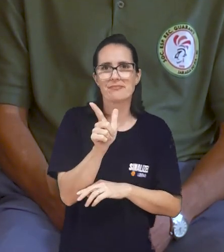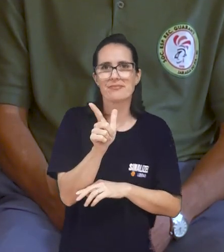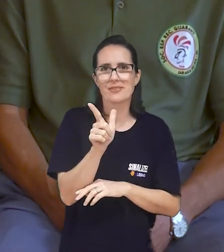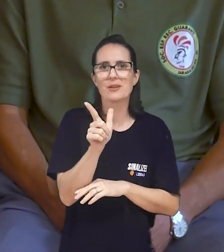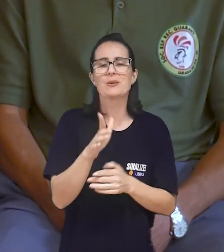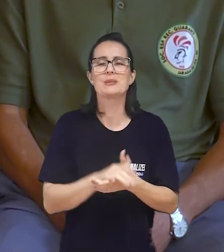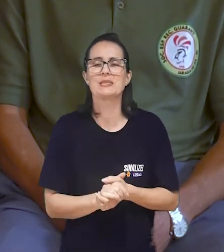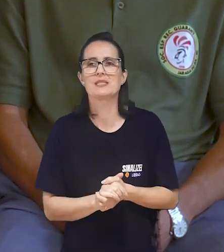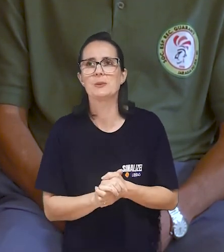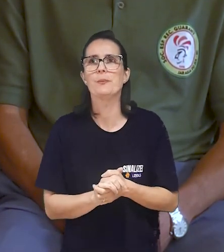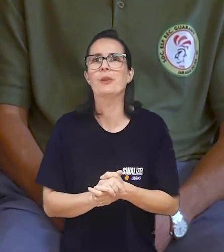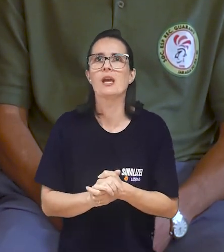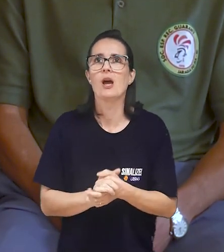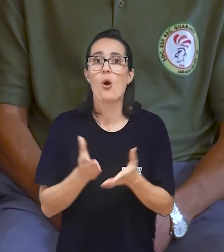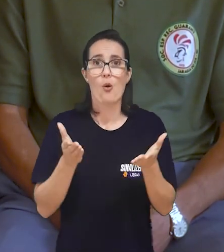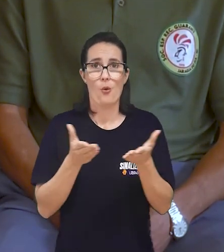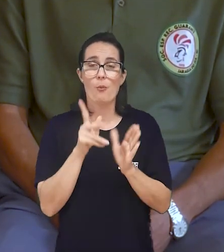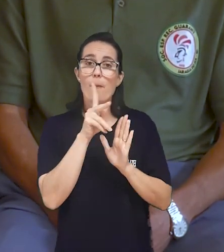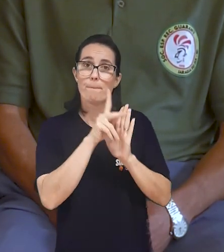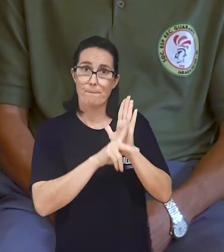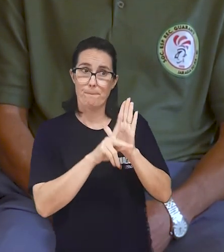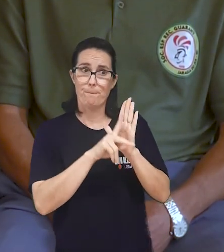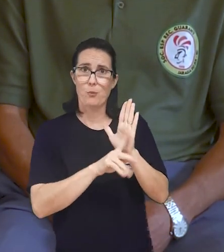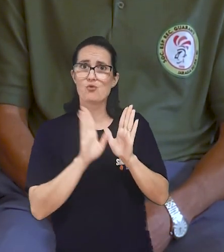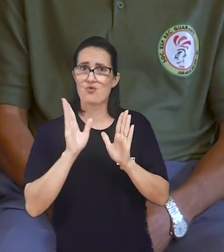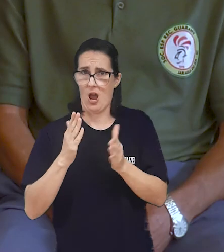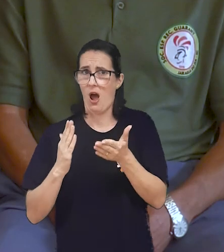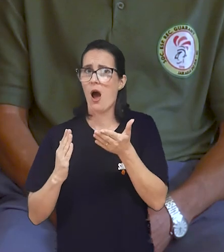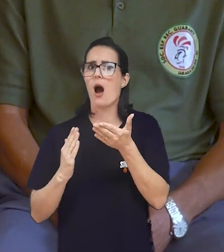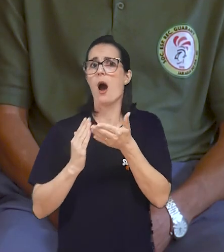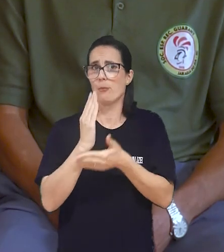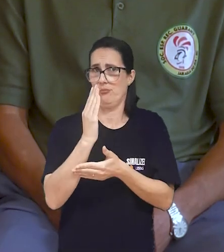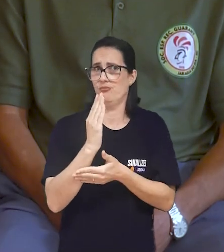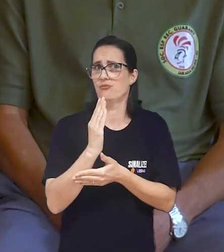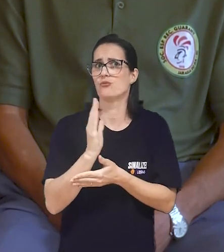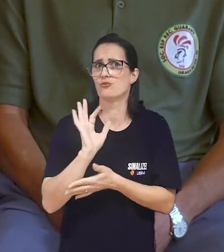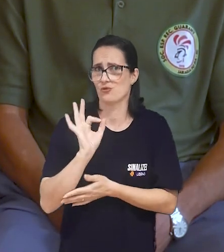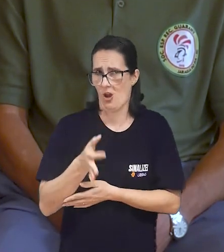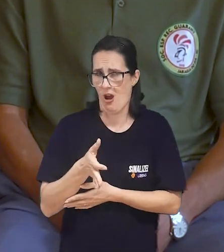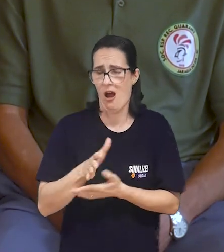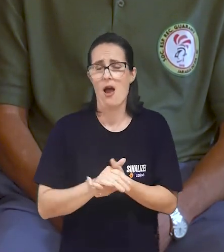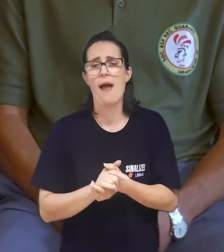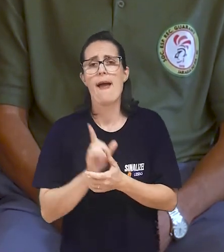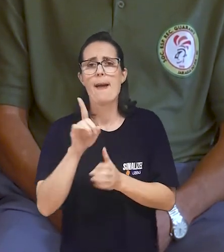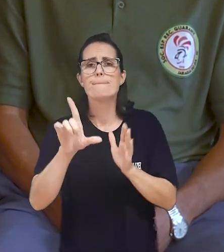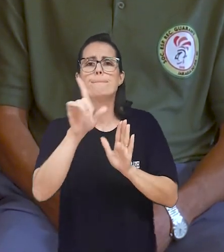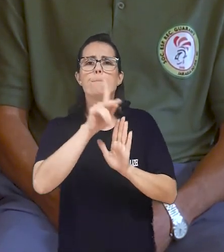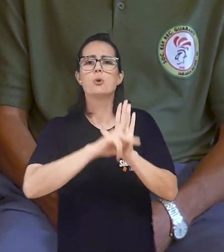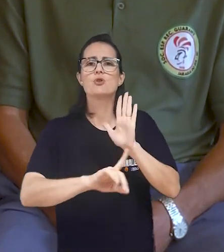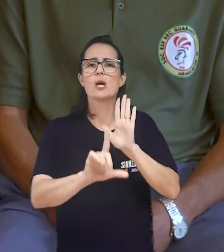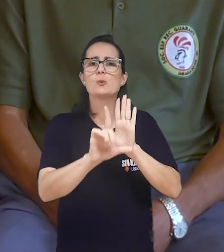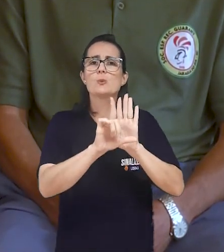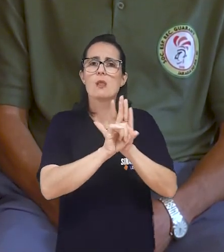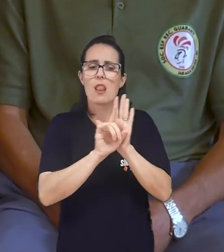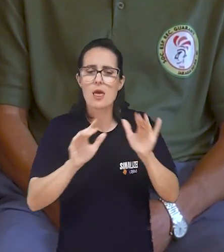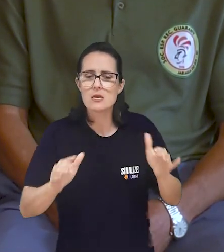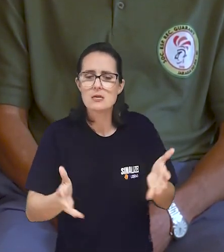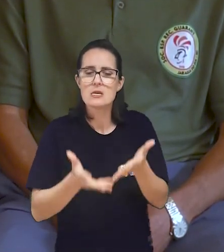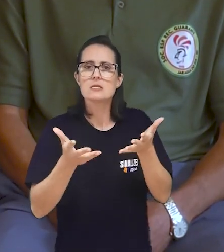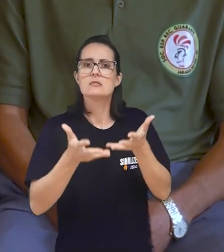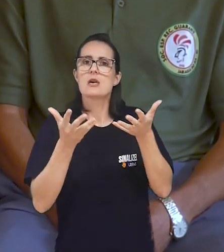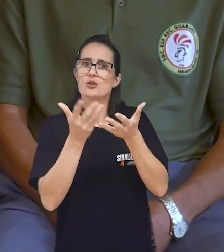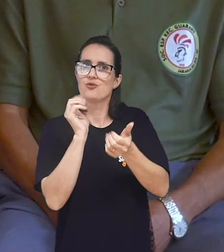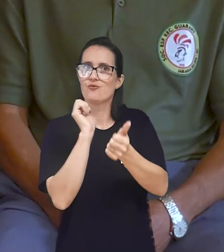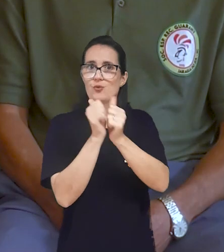chegou até essa, vamos dizer, fase que hoje o projeto ele está aprovado. É um projeto de lei de incentivo ao esporte,